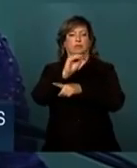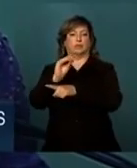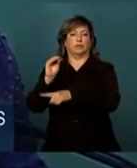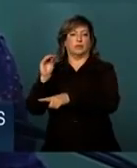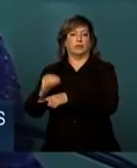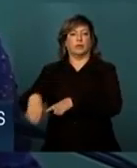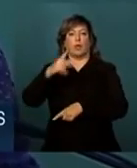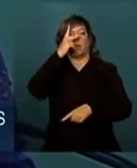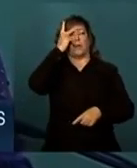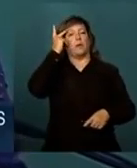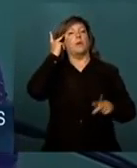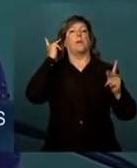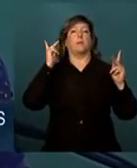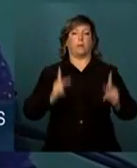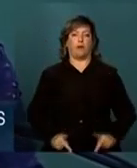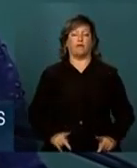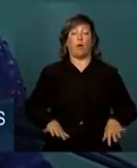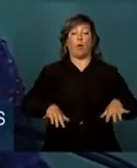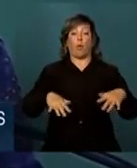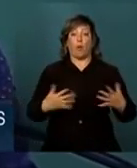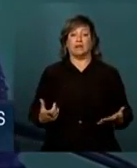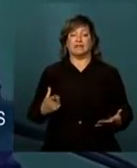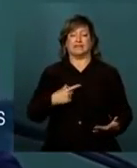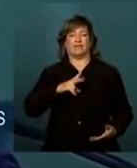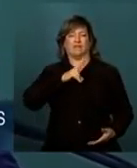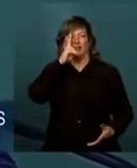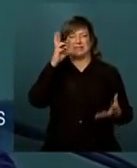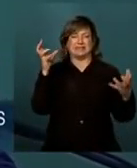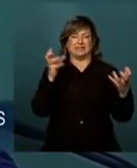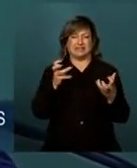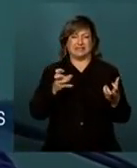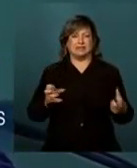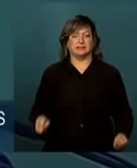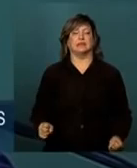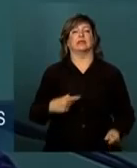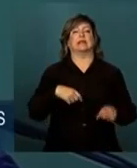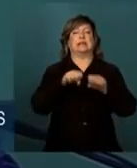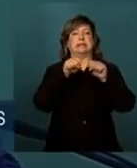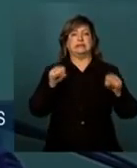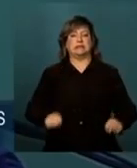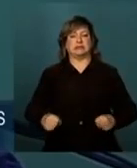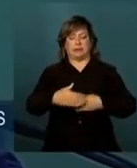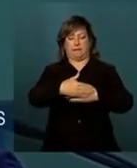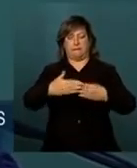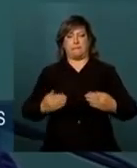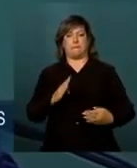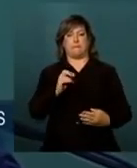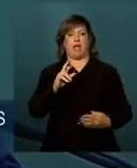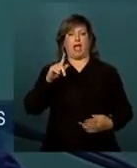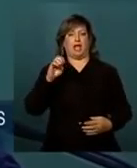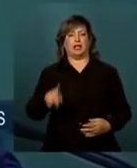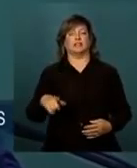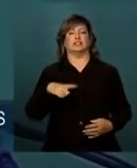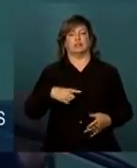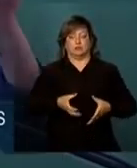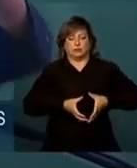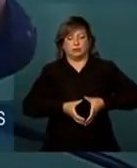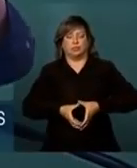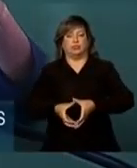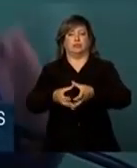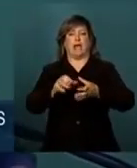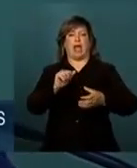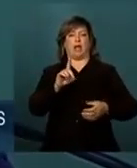para a população. Quando ela vier pesada, sistemas de barragens, adutoras, canais